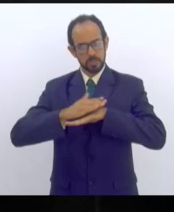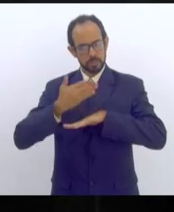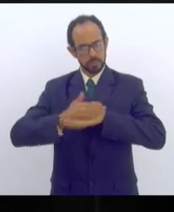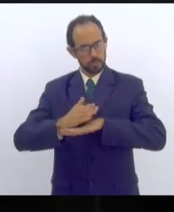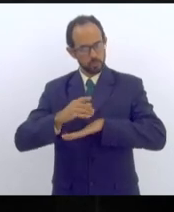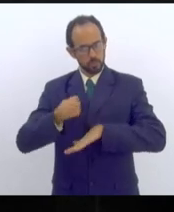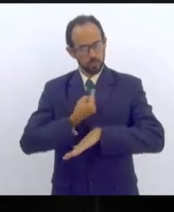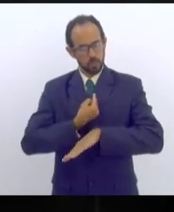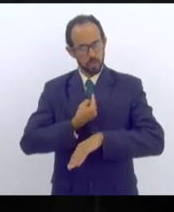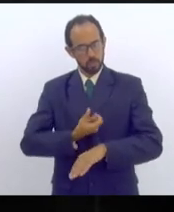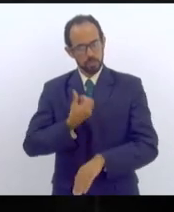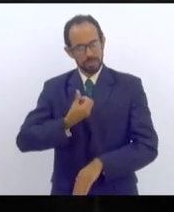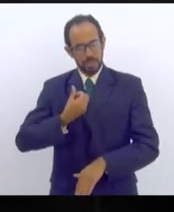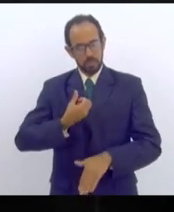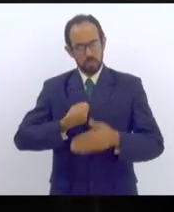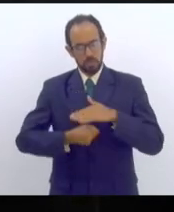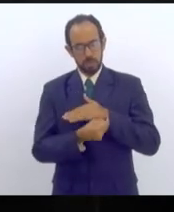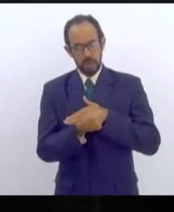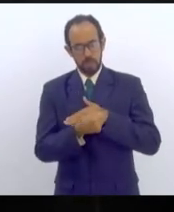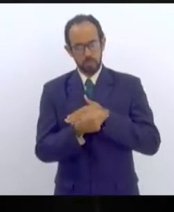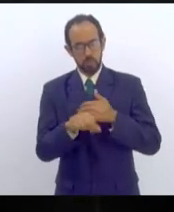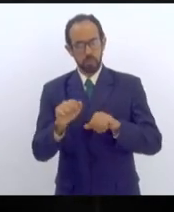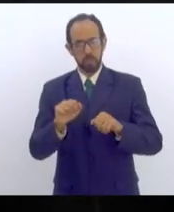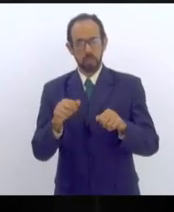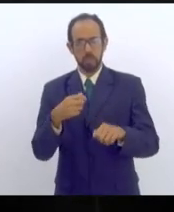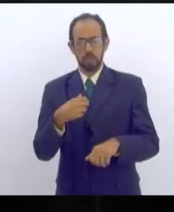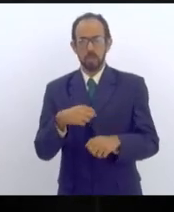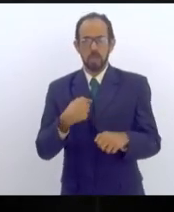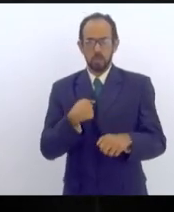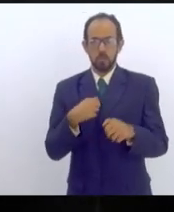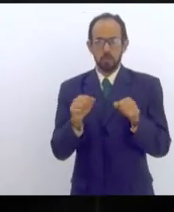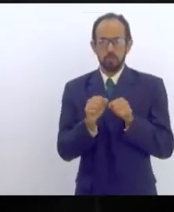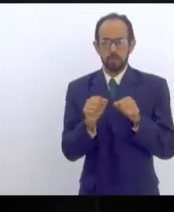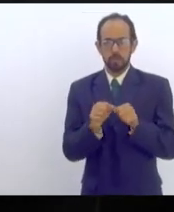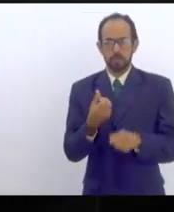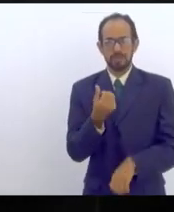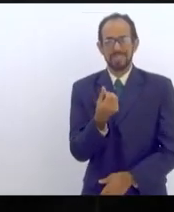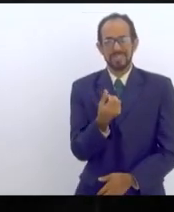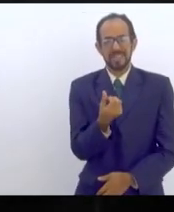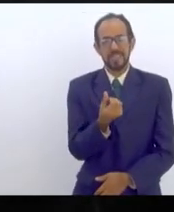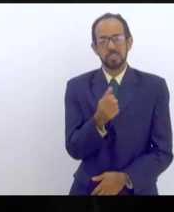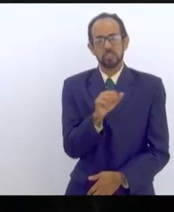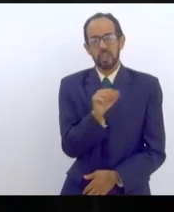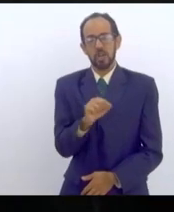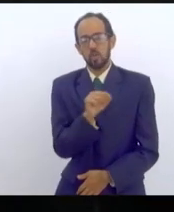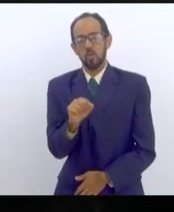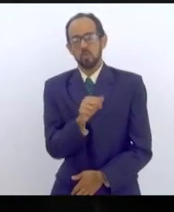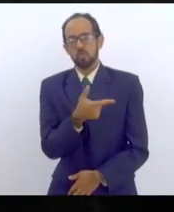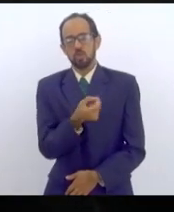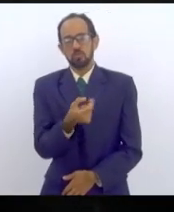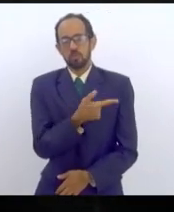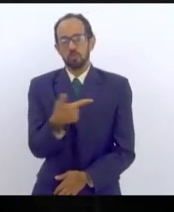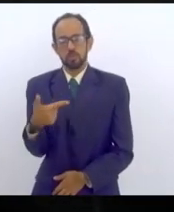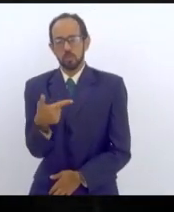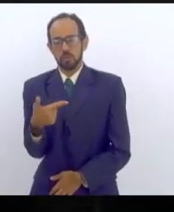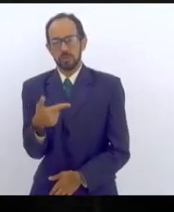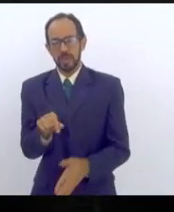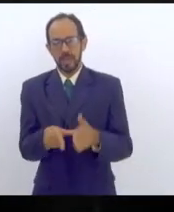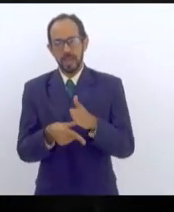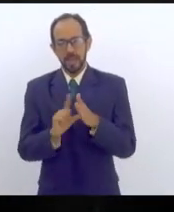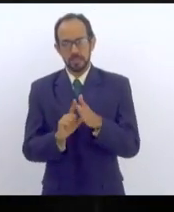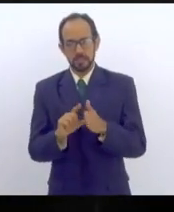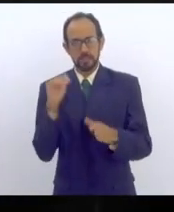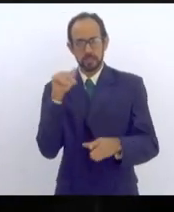mandato. E o fizemos em 16 de agosto de 22, antecedendo a